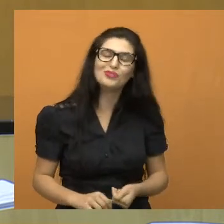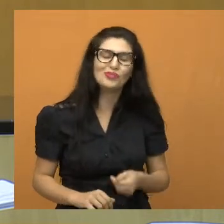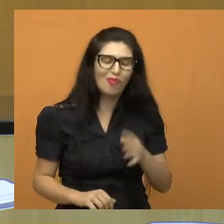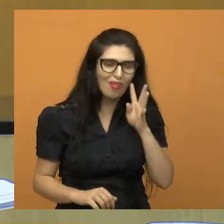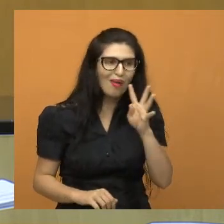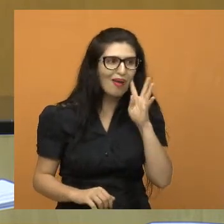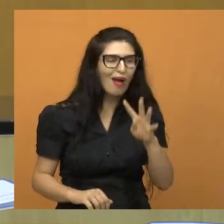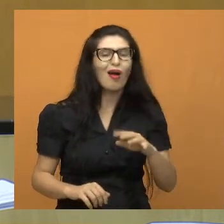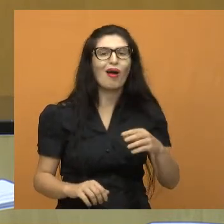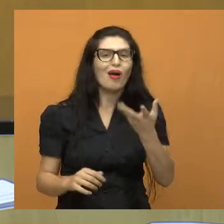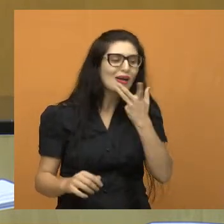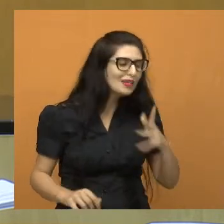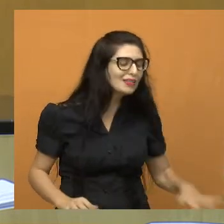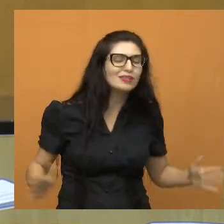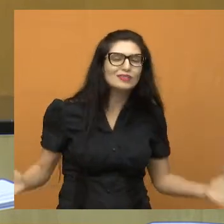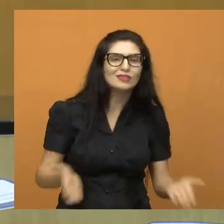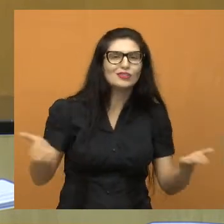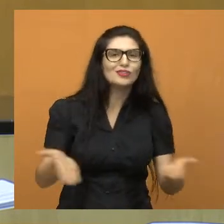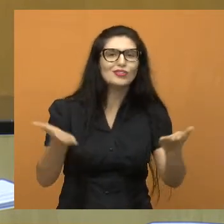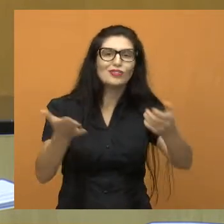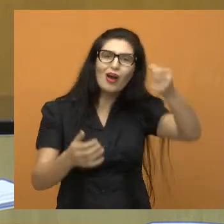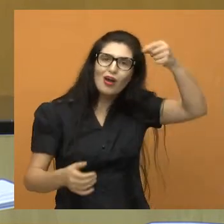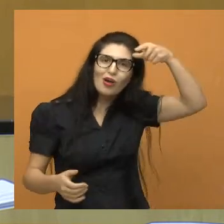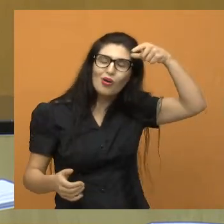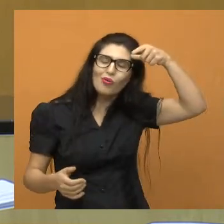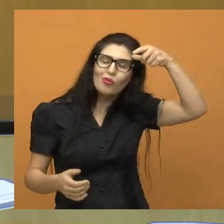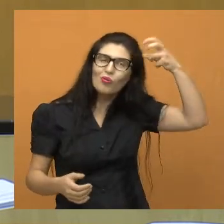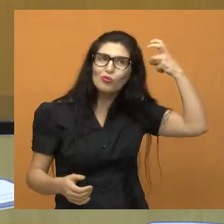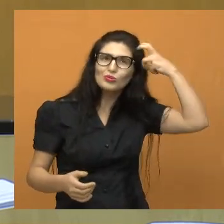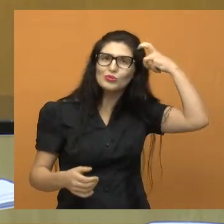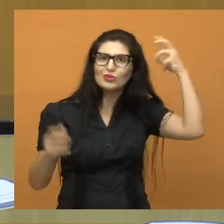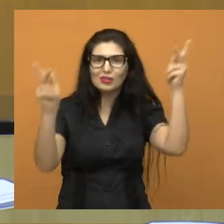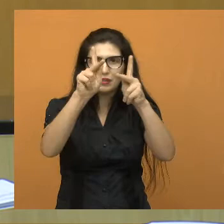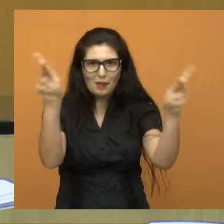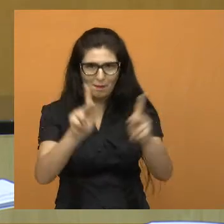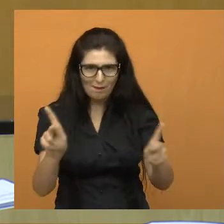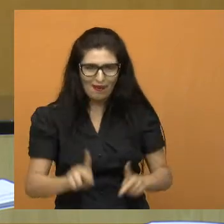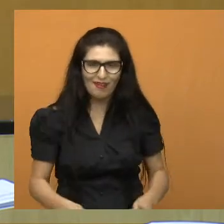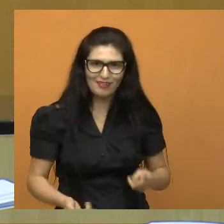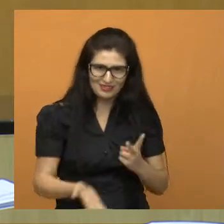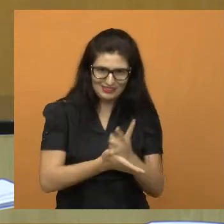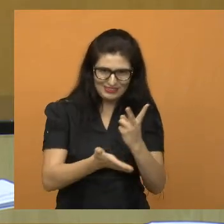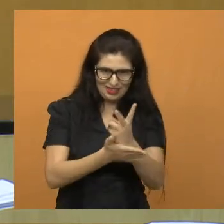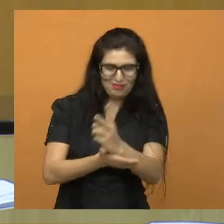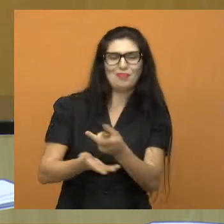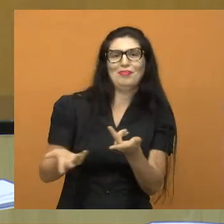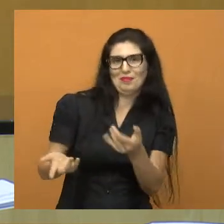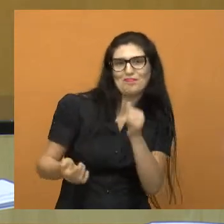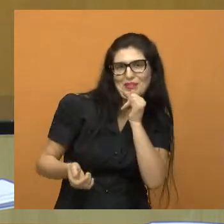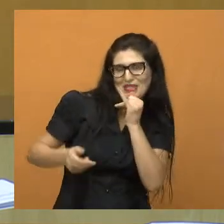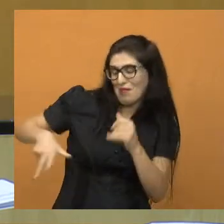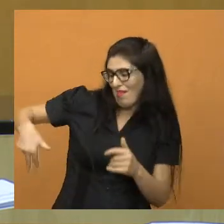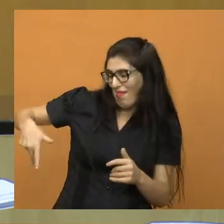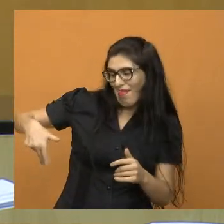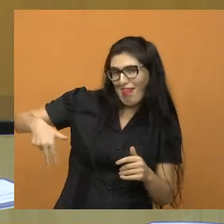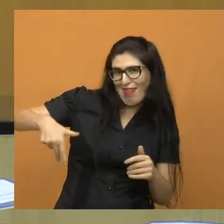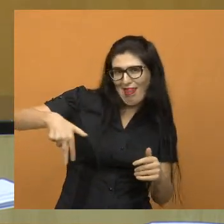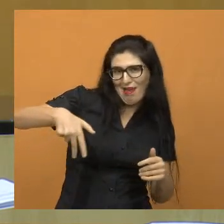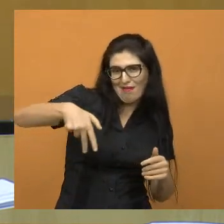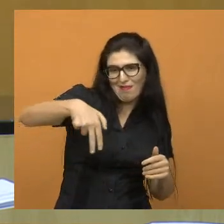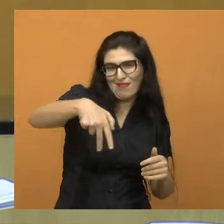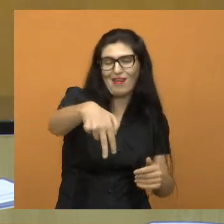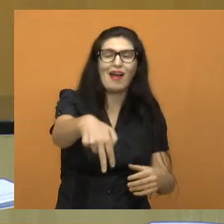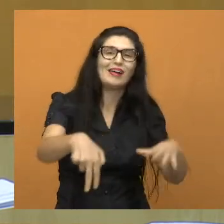de incentivar esta cultura da paz. Eu sempre caminho muito a pé, por estar aqui no centro também de Jacareí, e